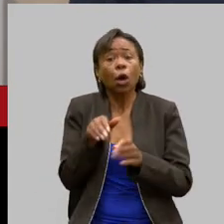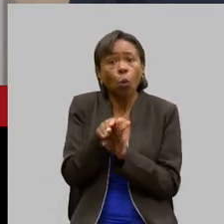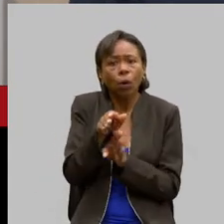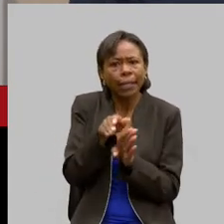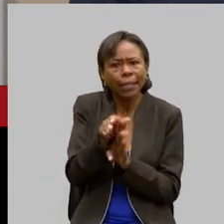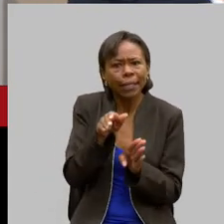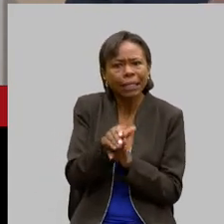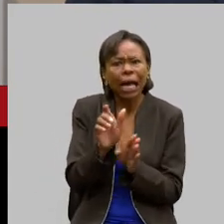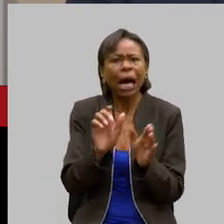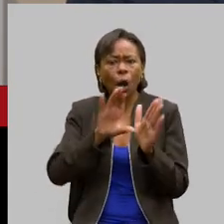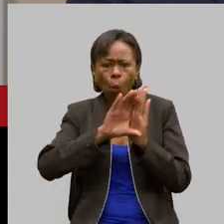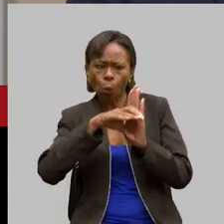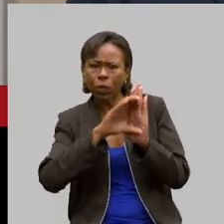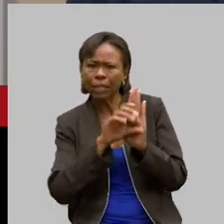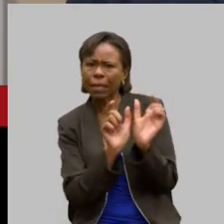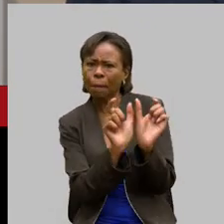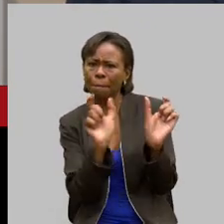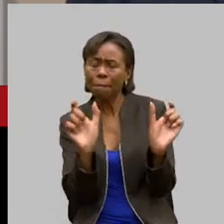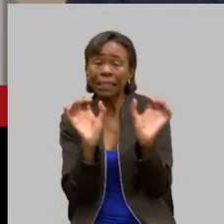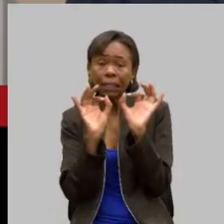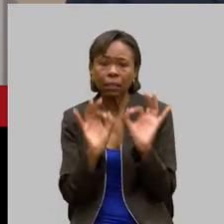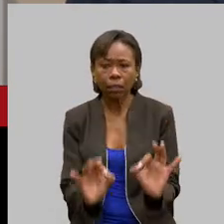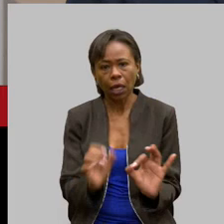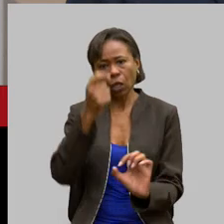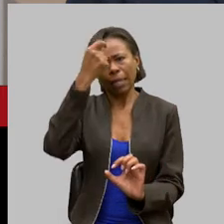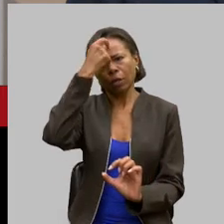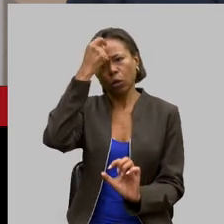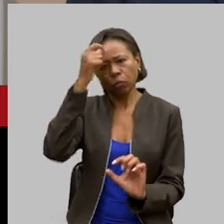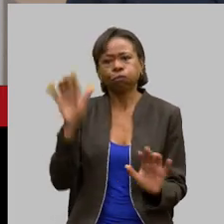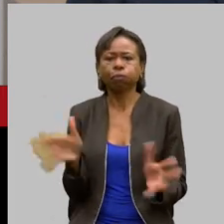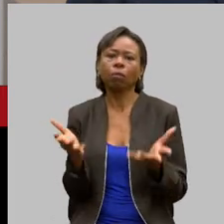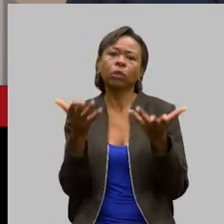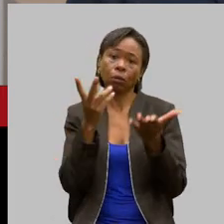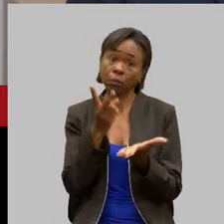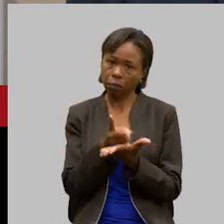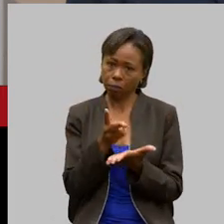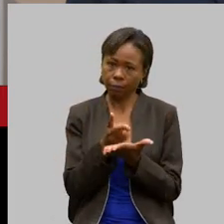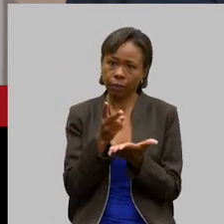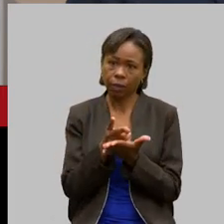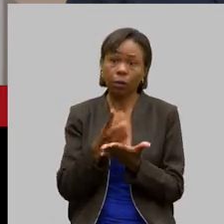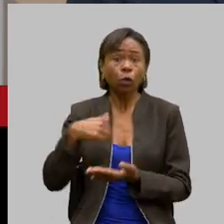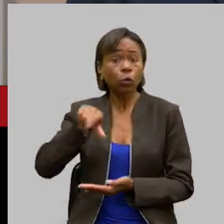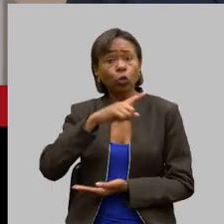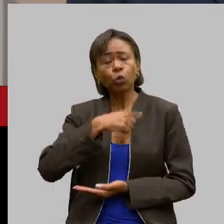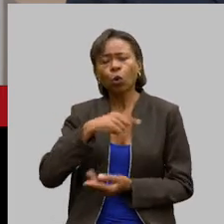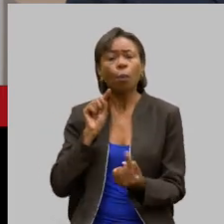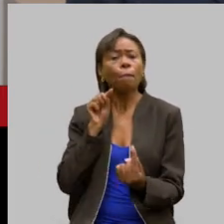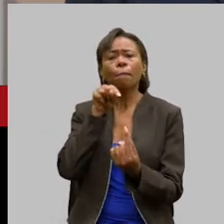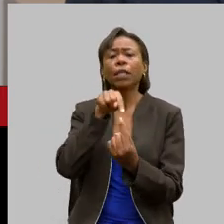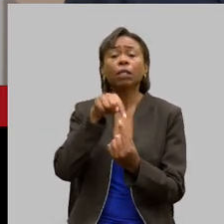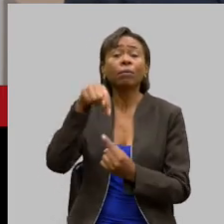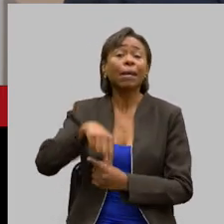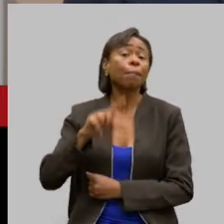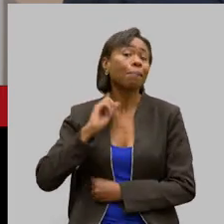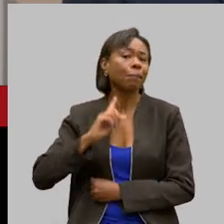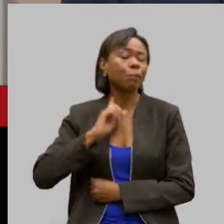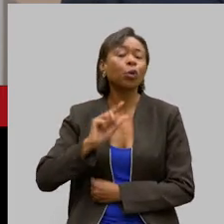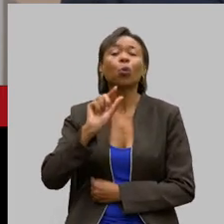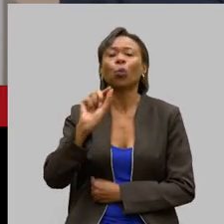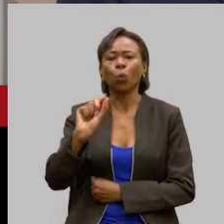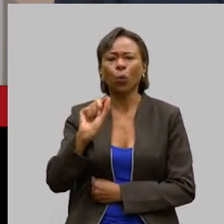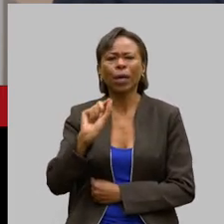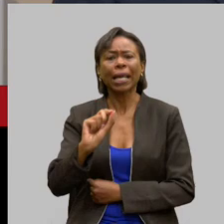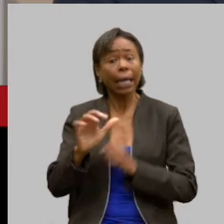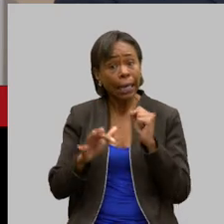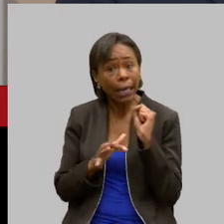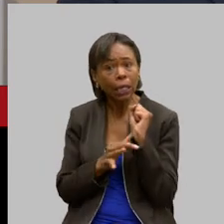esse trabalho de conscientização e ele tem que ser um processo permanente bem mas o nosso objetivo é que em Minas Gerais a gente consiga garantir a